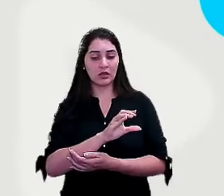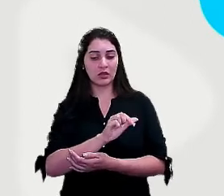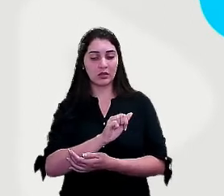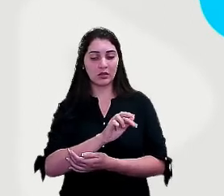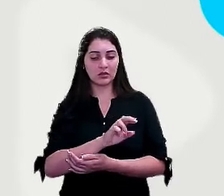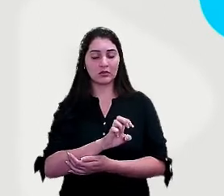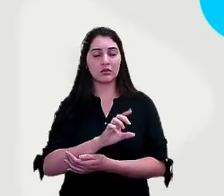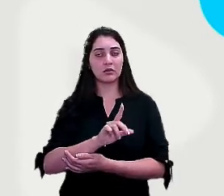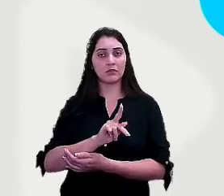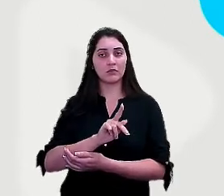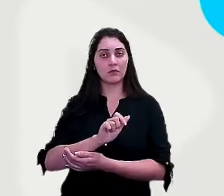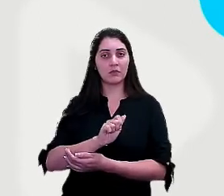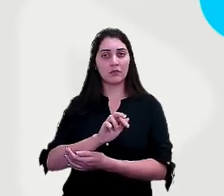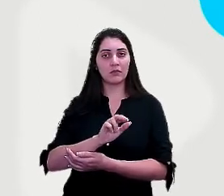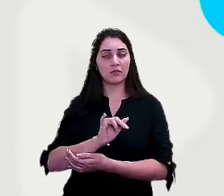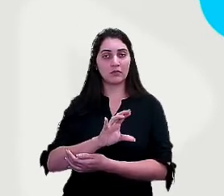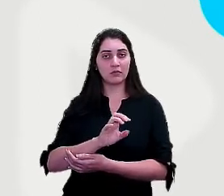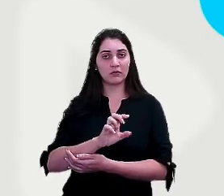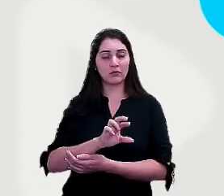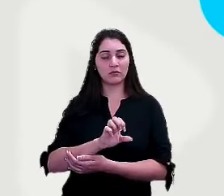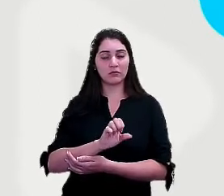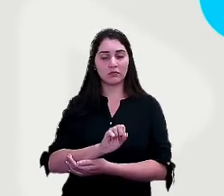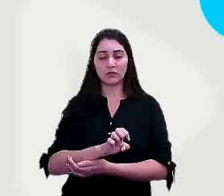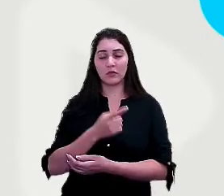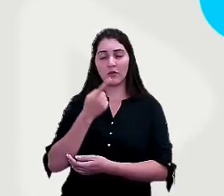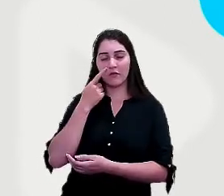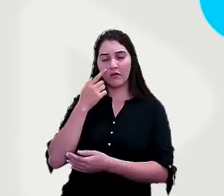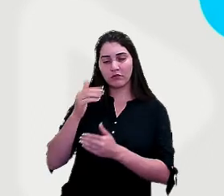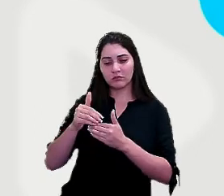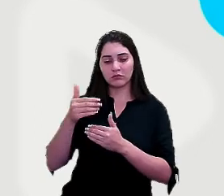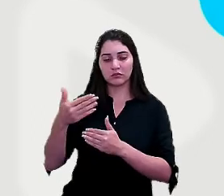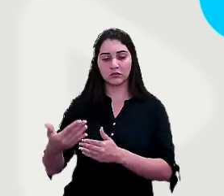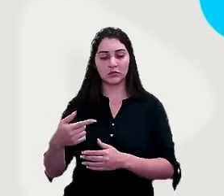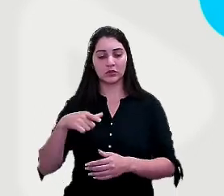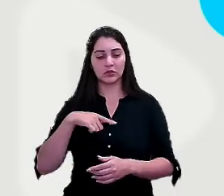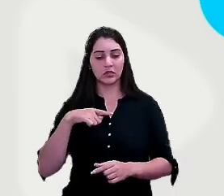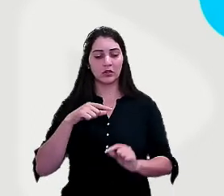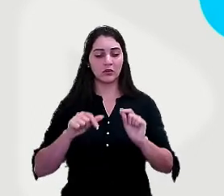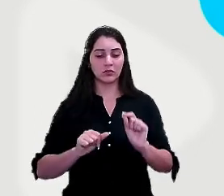mais na frente. Os abalos sísmicos, que são terremotos,